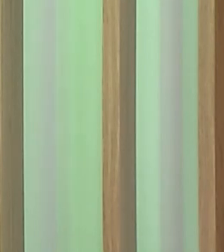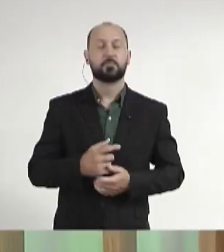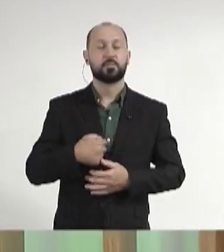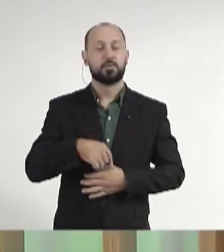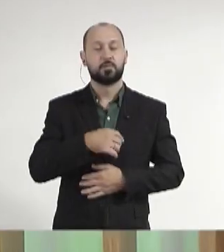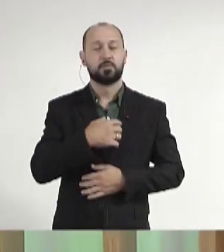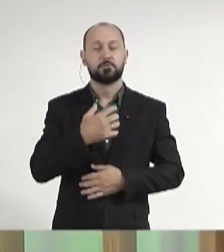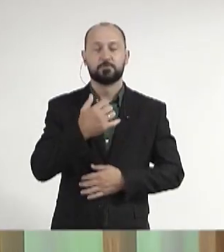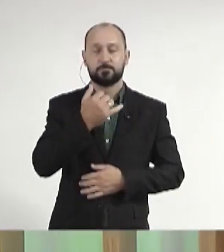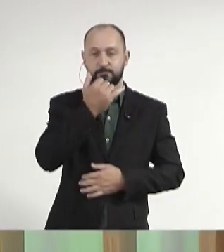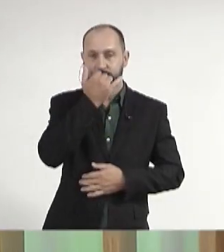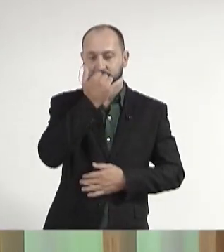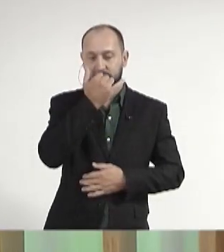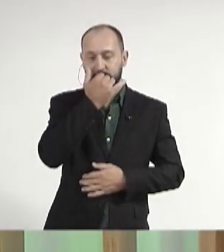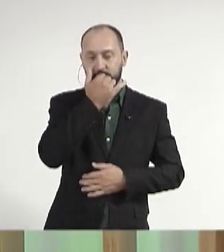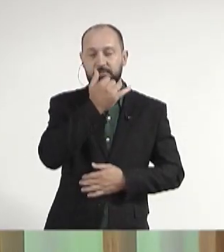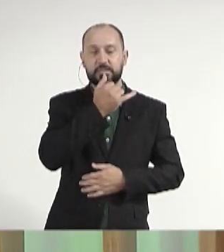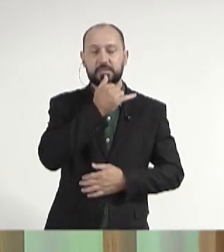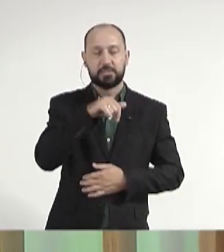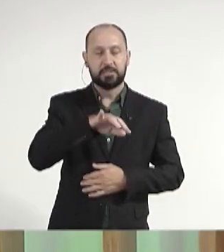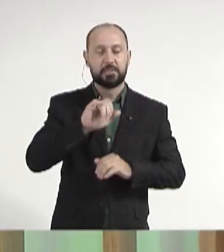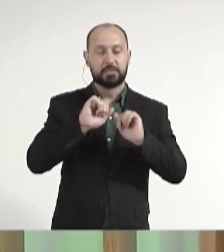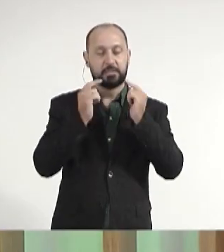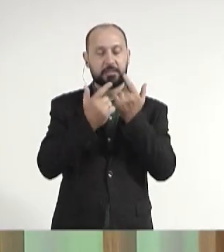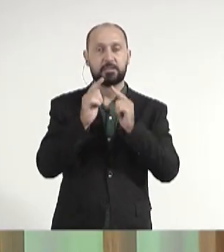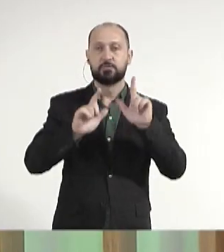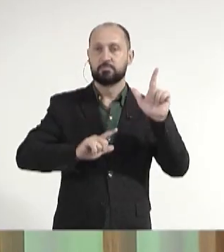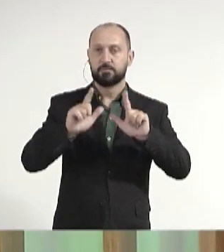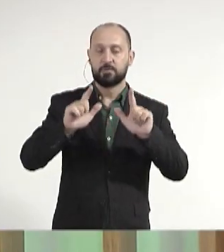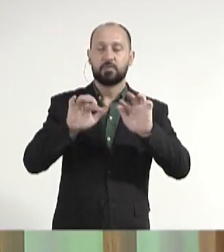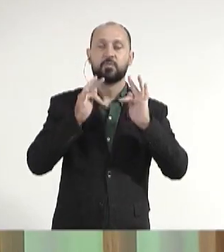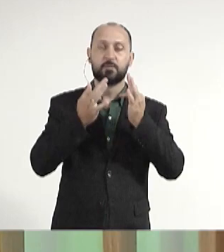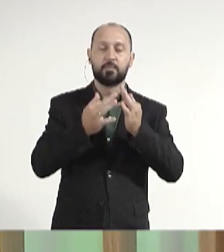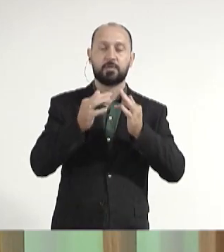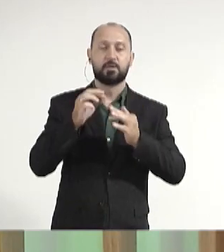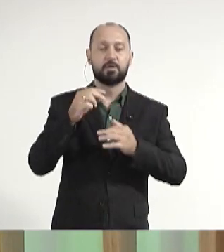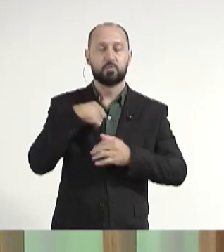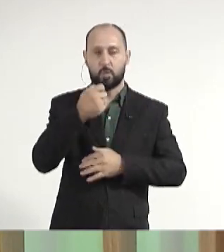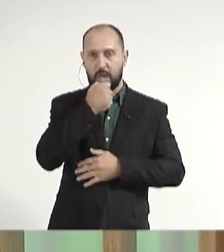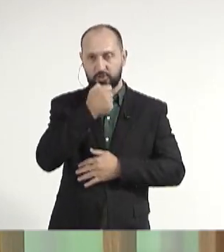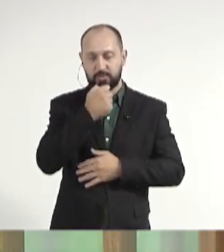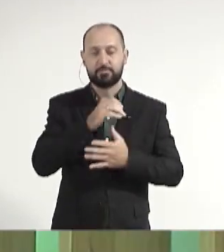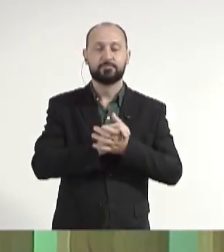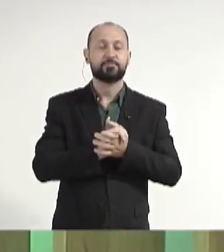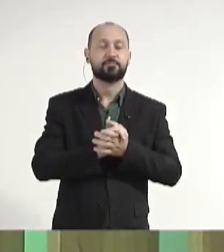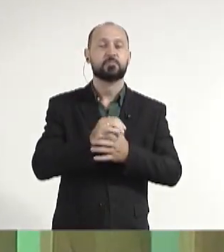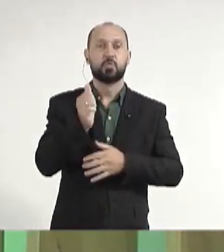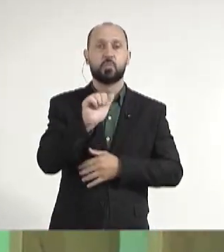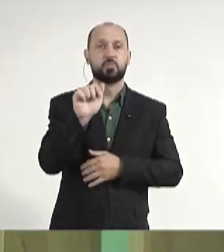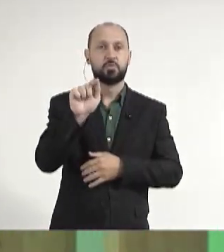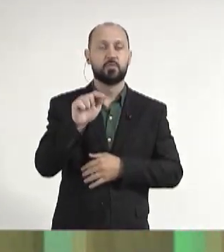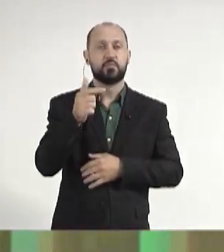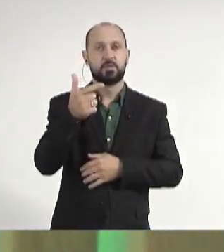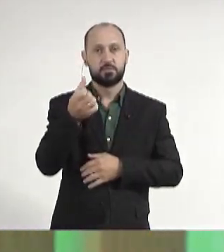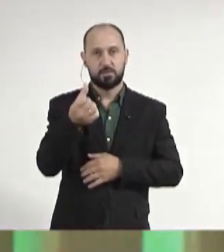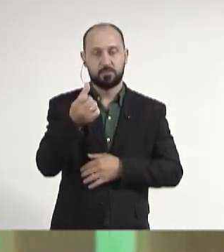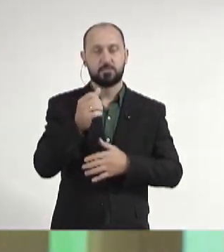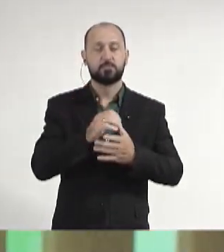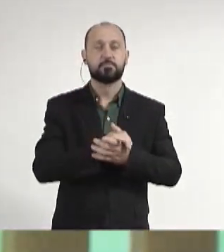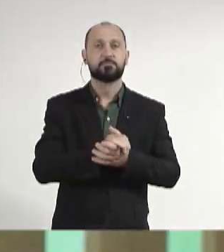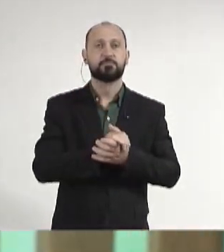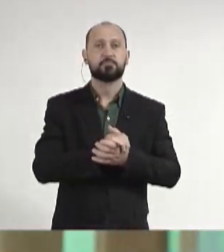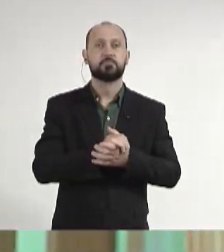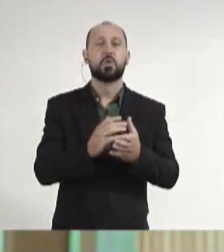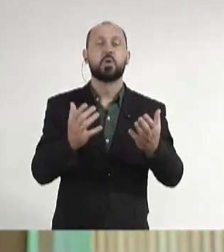Nossos sentimentos aqui da TV Assembleia aos familiares de Miltinho Viana. 11 horas e 26 minutos, a gente fala